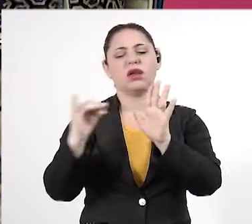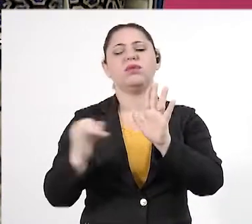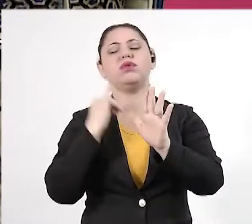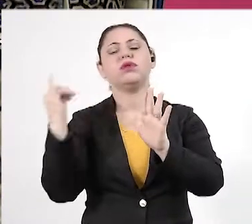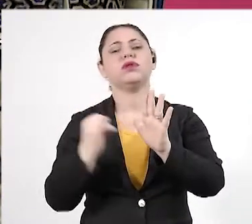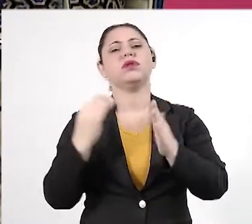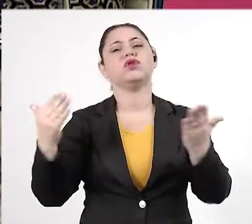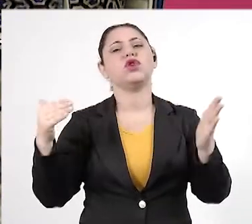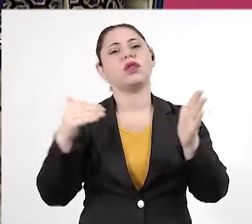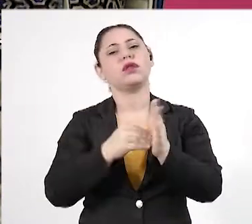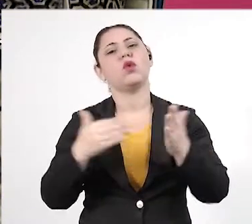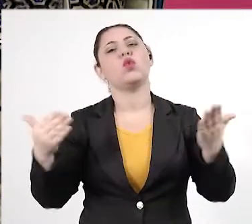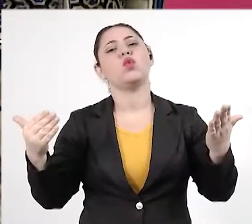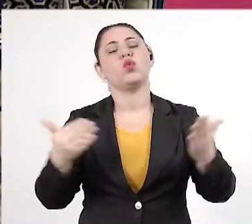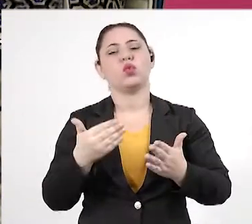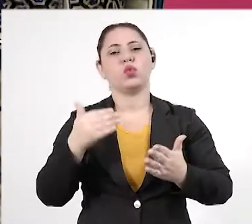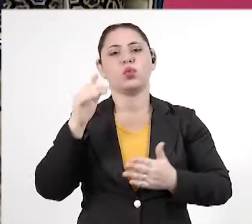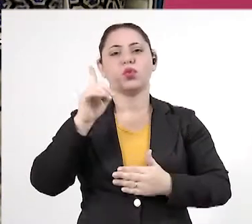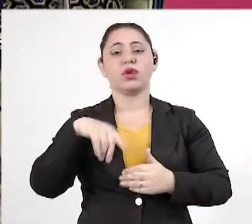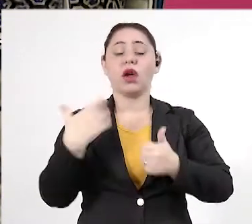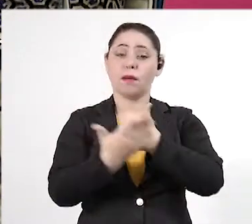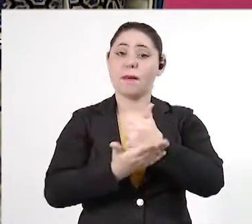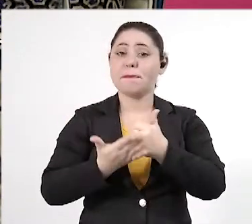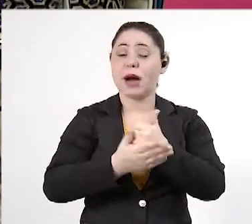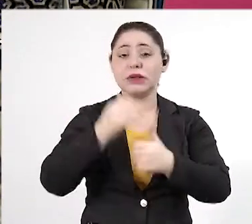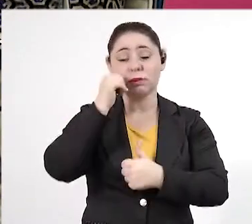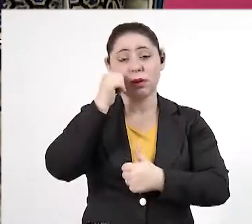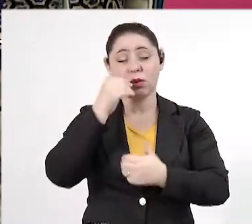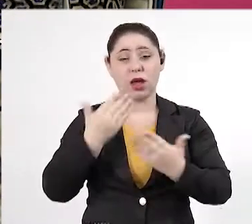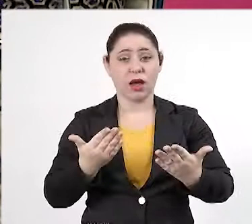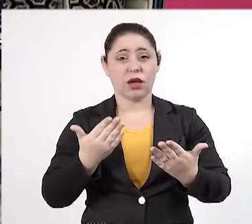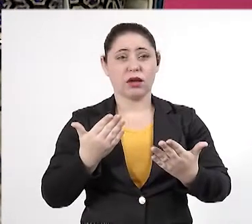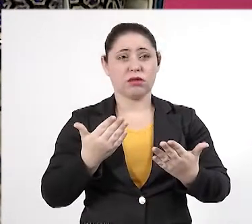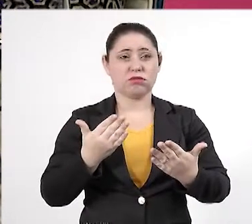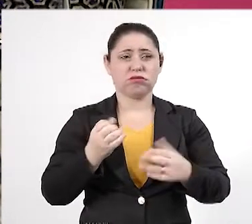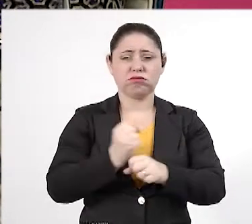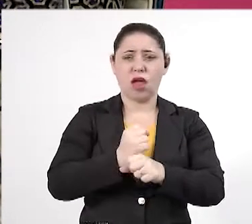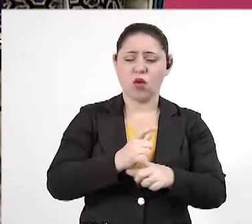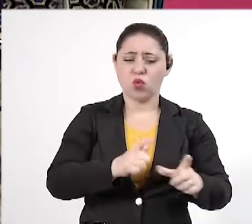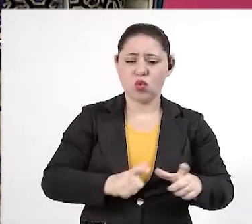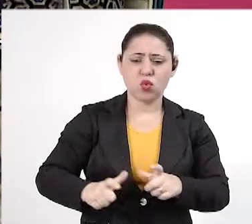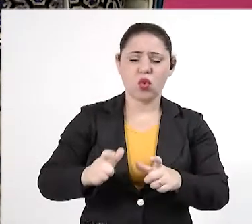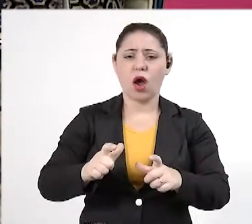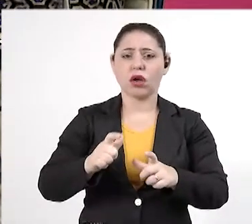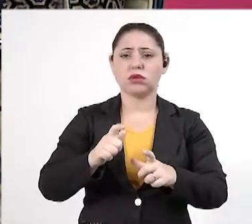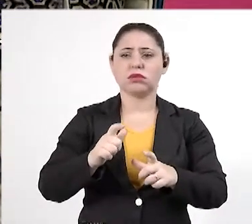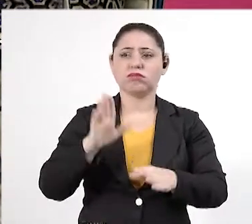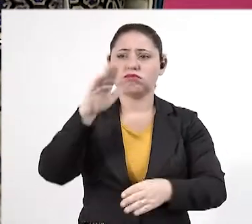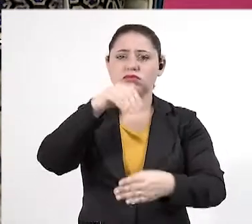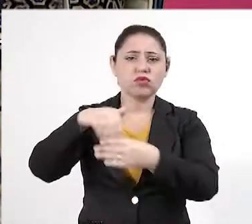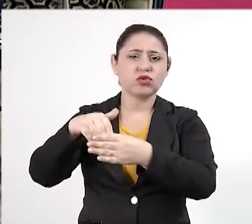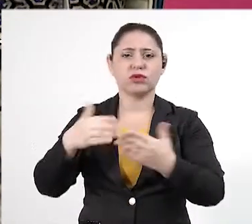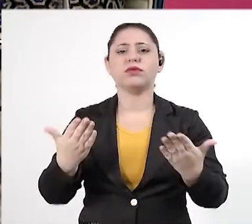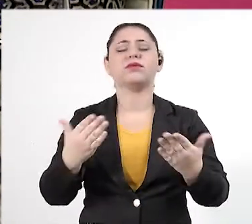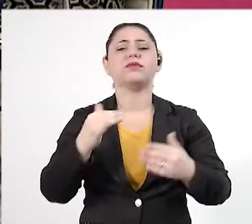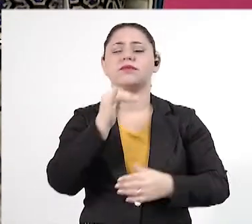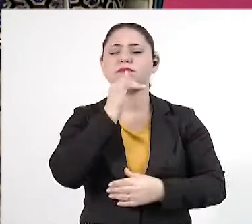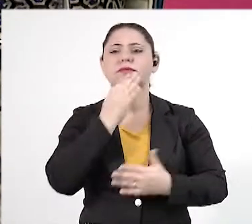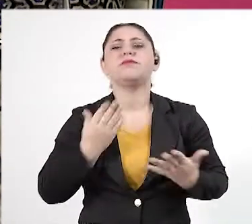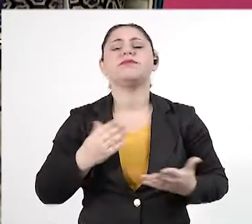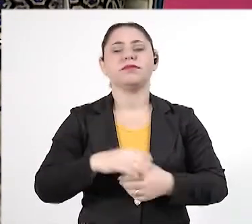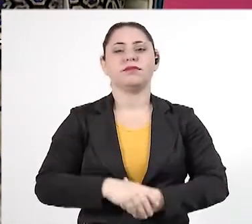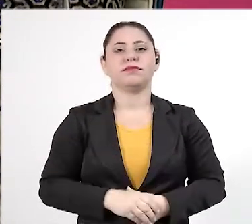assim importante até hoje que seja uma sustentação para isso, até para esse âmbito das eleições, por